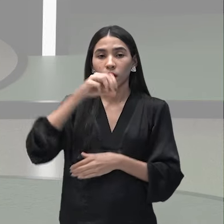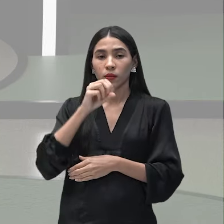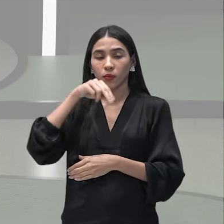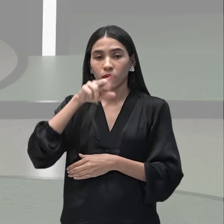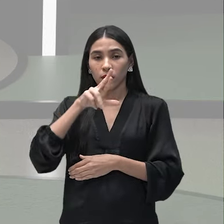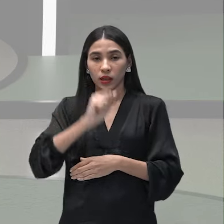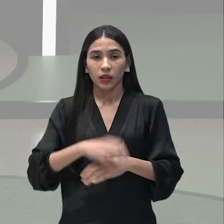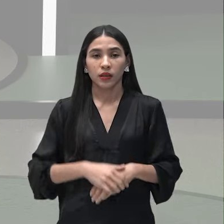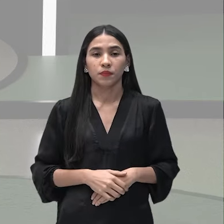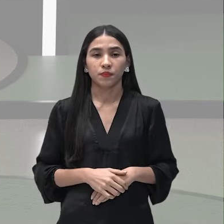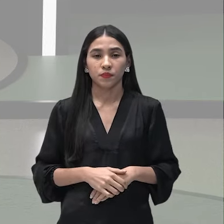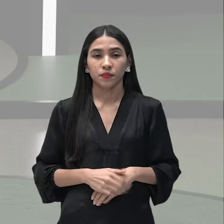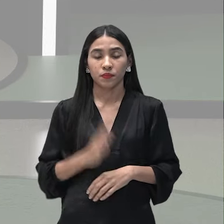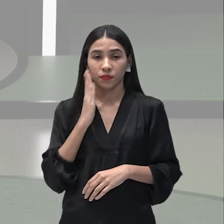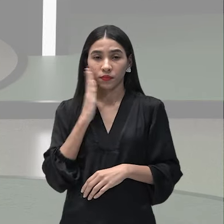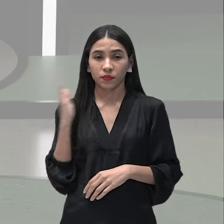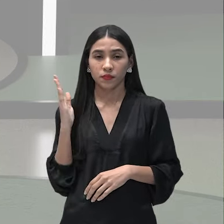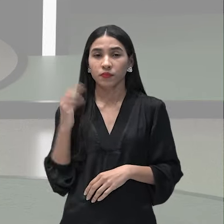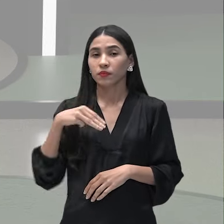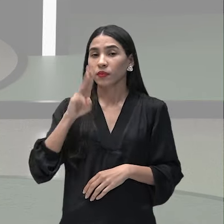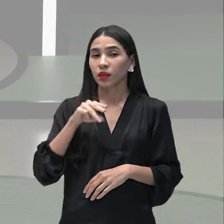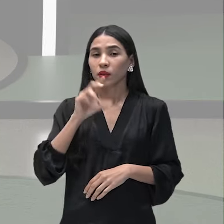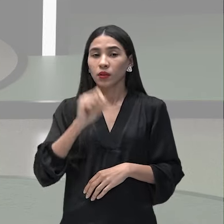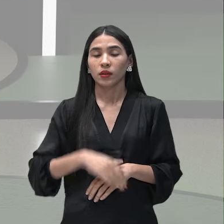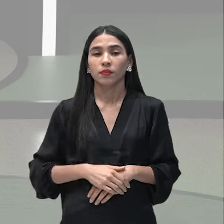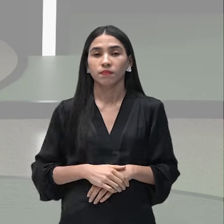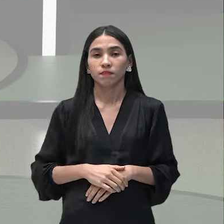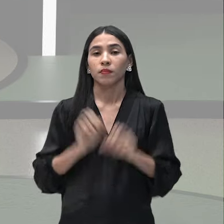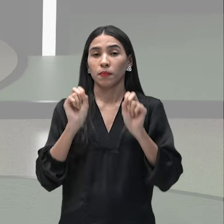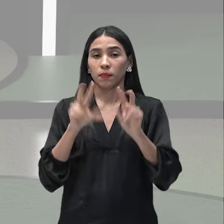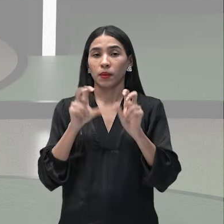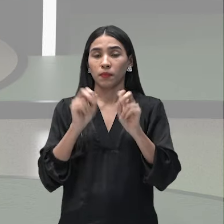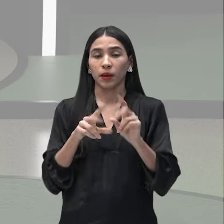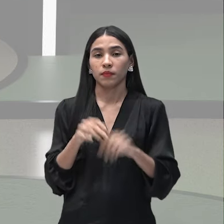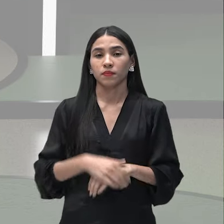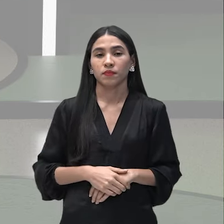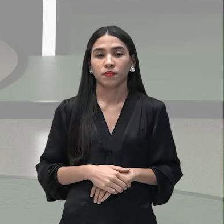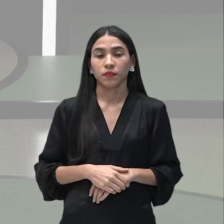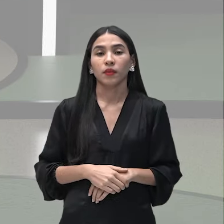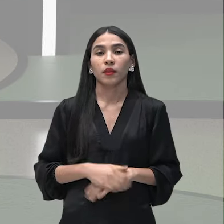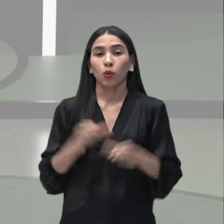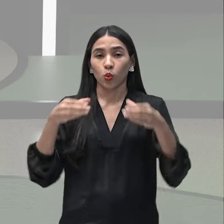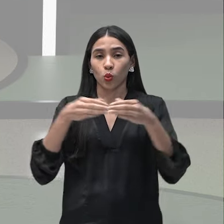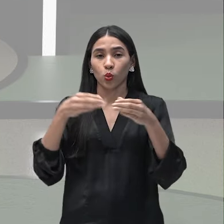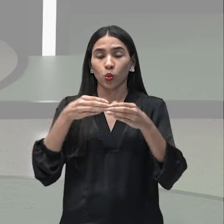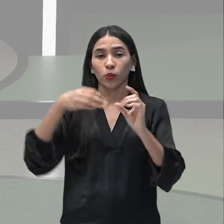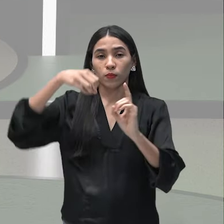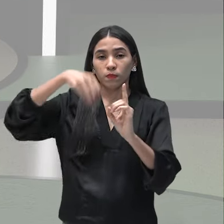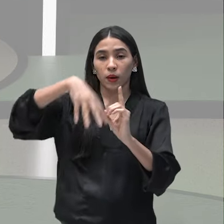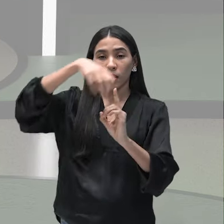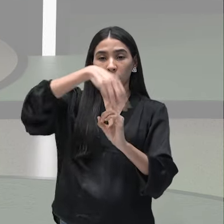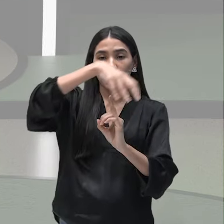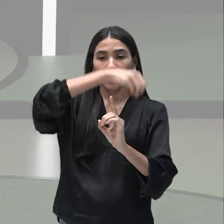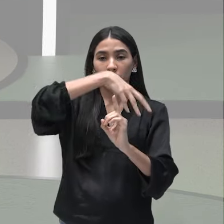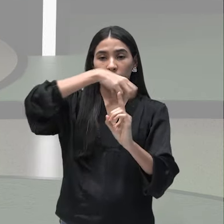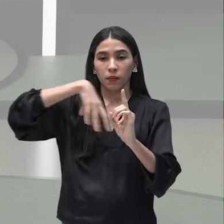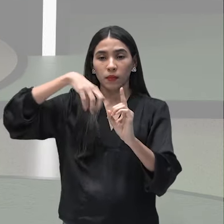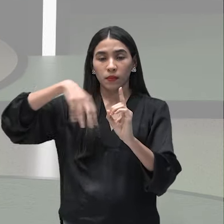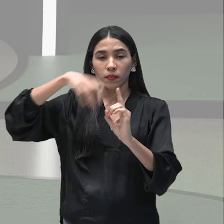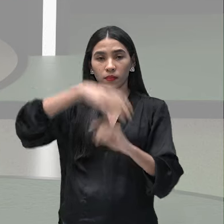fala do reino monera, estamos falando de quem? Das famosas bactérias. Então, o reino monera, ele é caracterizado por organismos